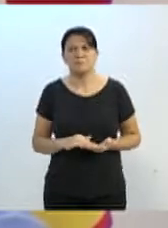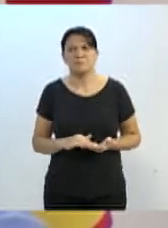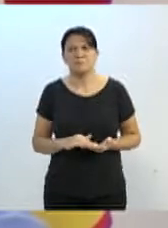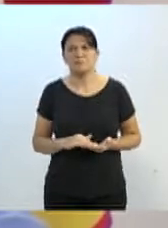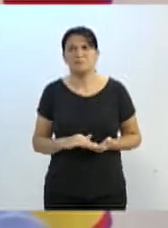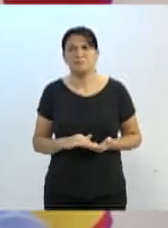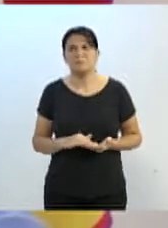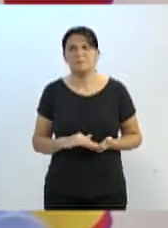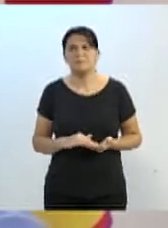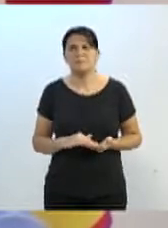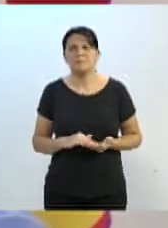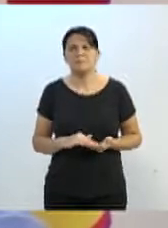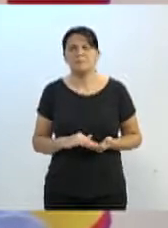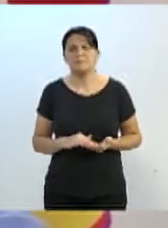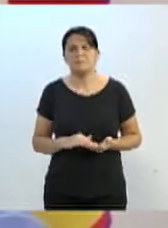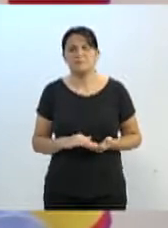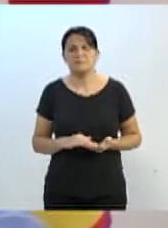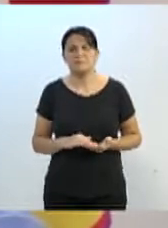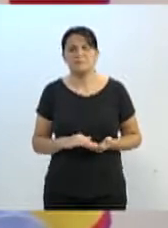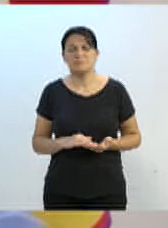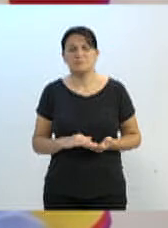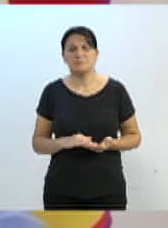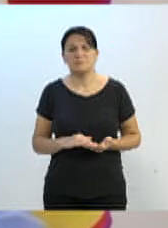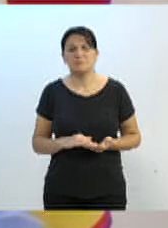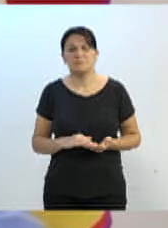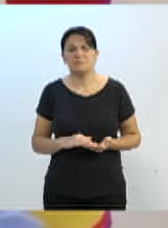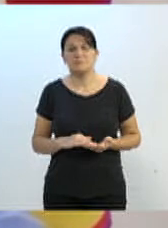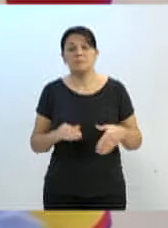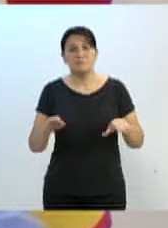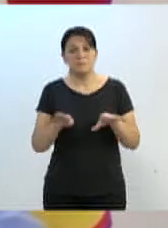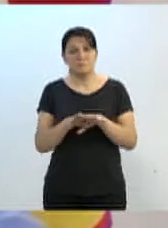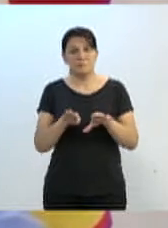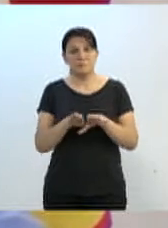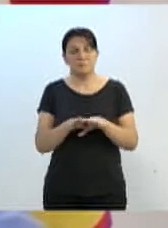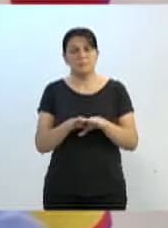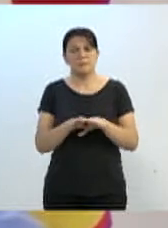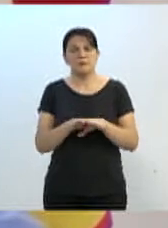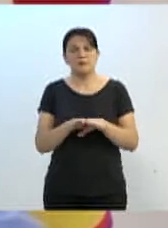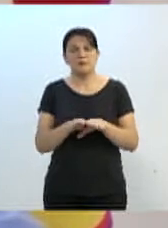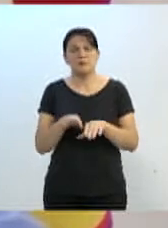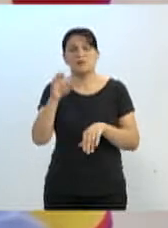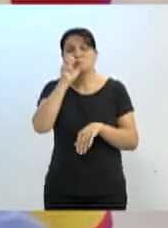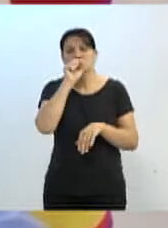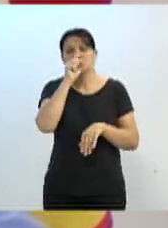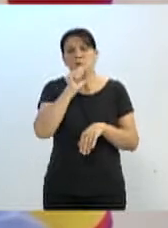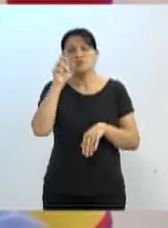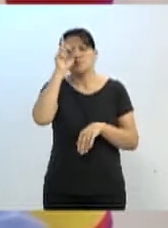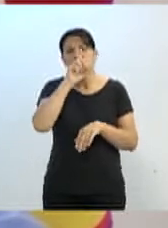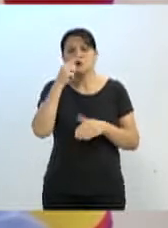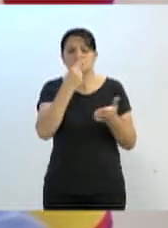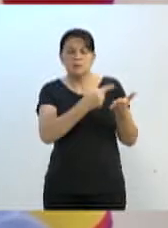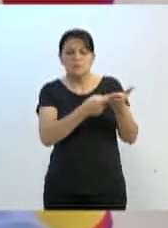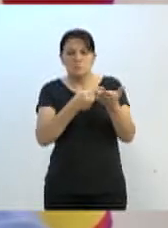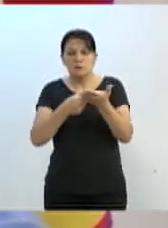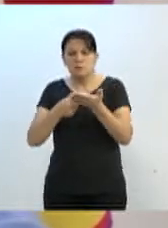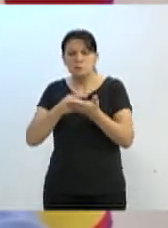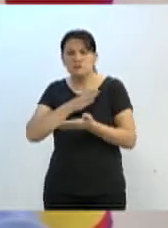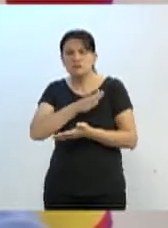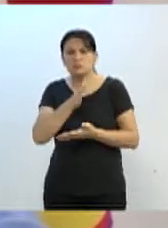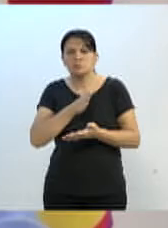Araranguá gostaria de estar caro para minhas agendas no final de semana em por toda a Blumenau